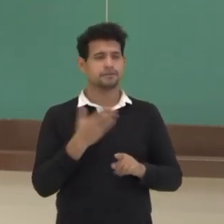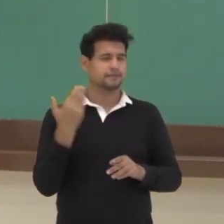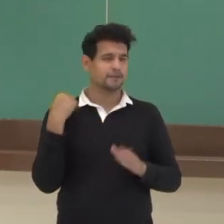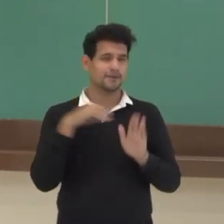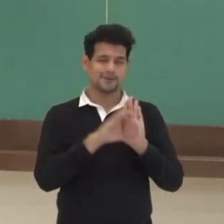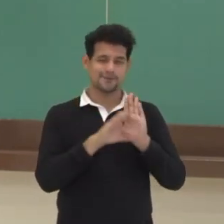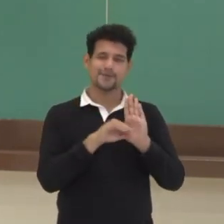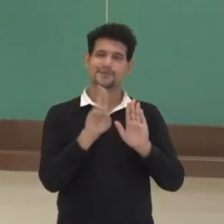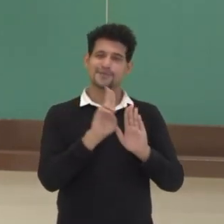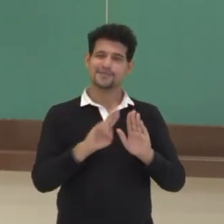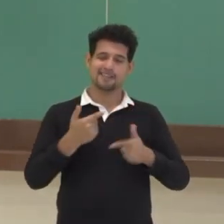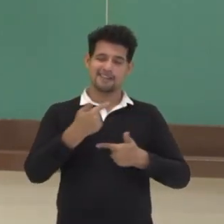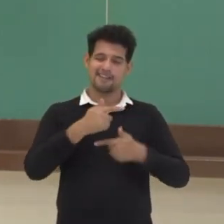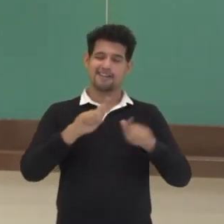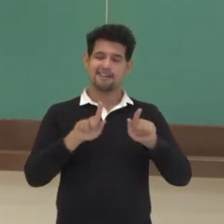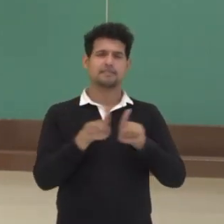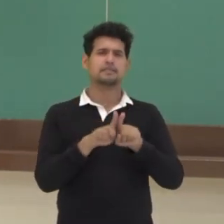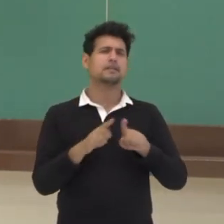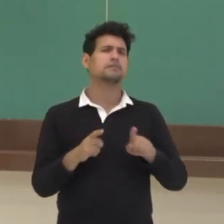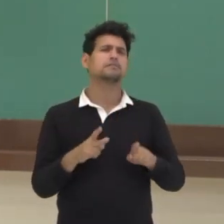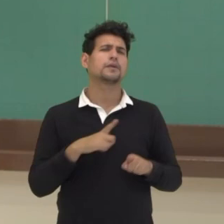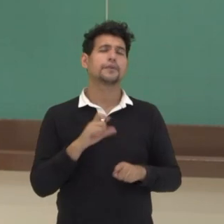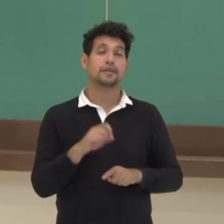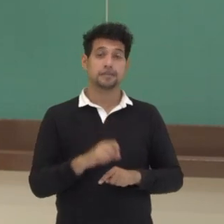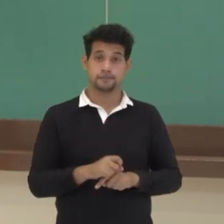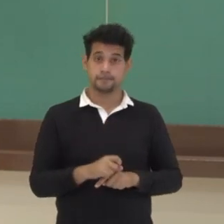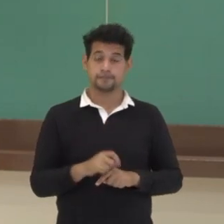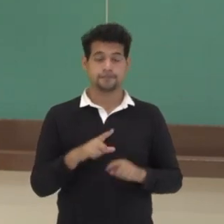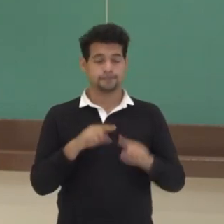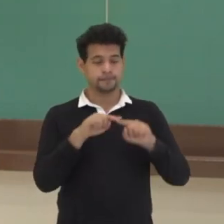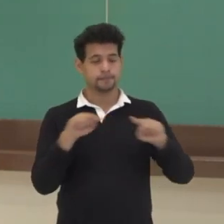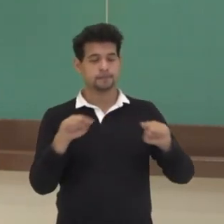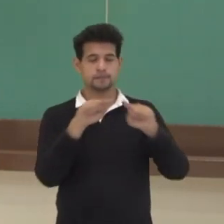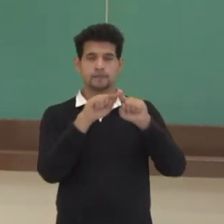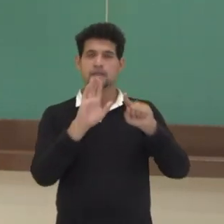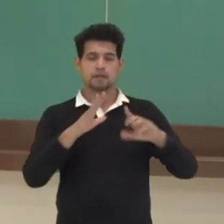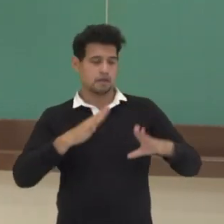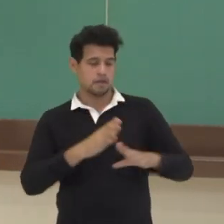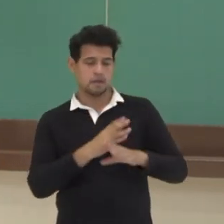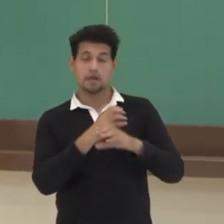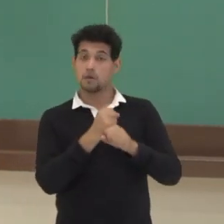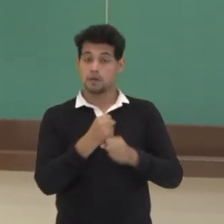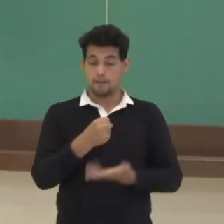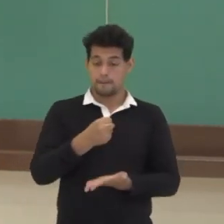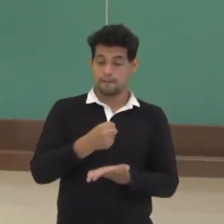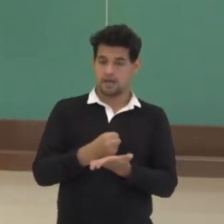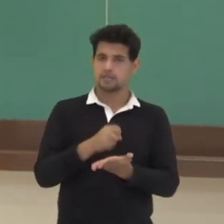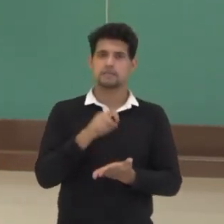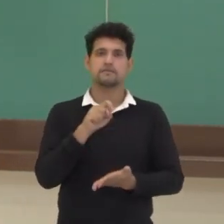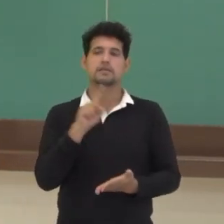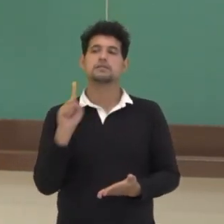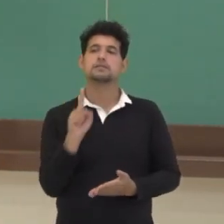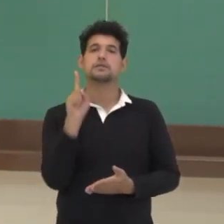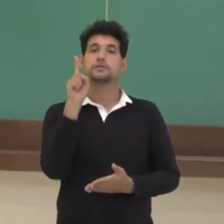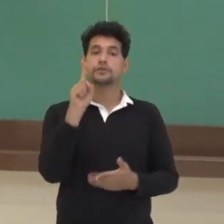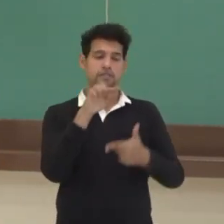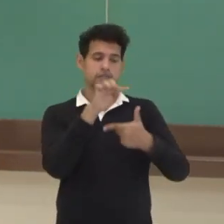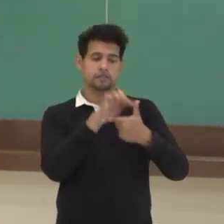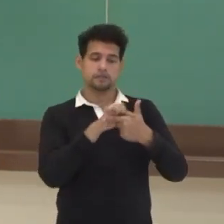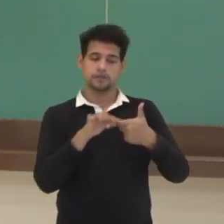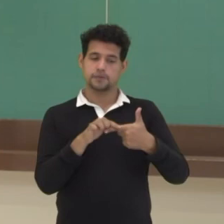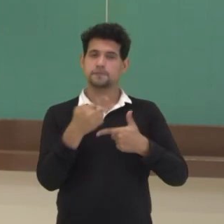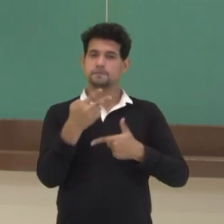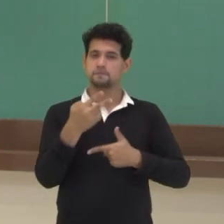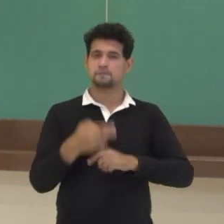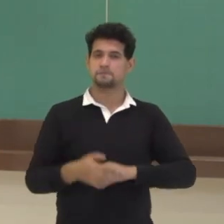da geometria plana, aonde eu tenho que a área do triângulo é calculada base vezes altura dividido por